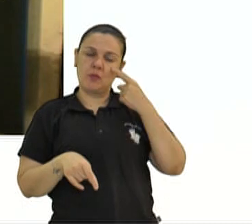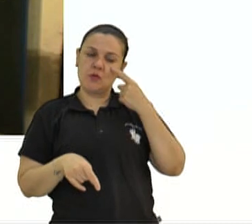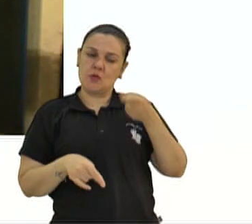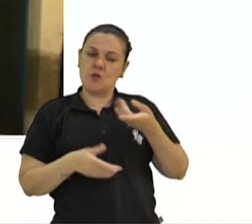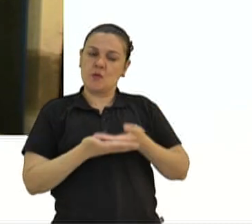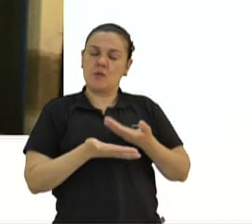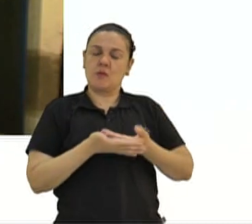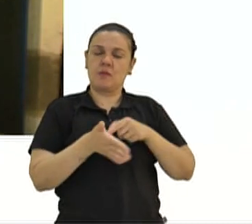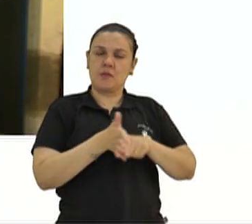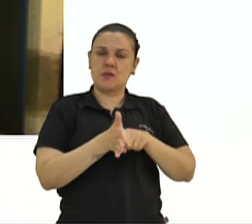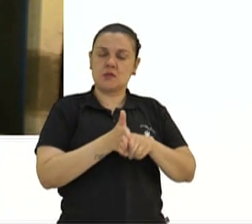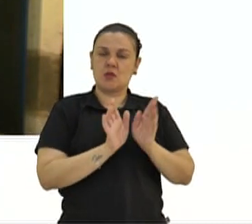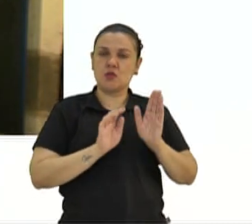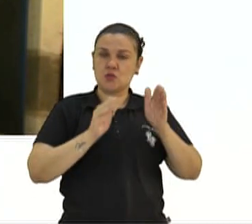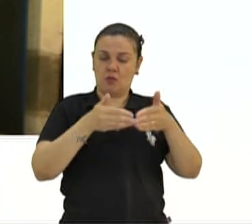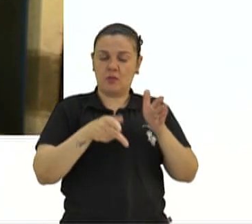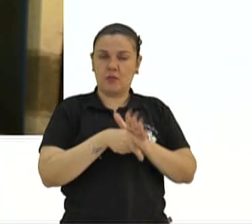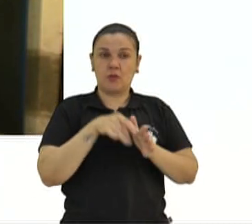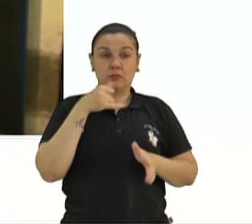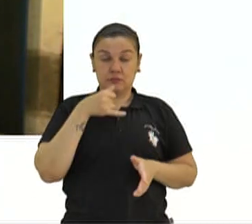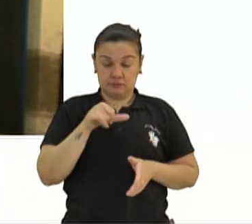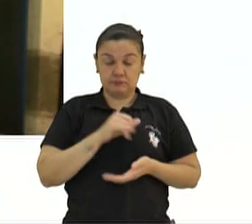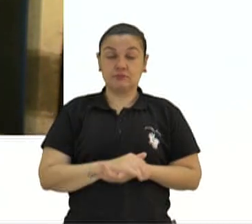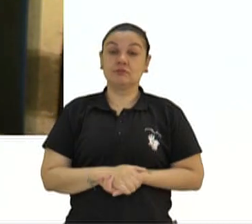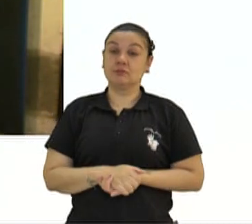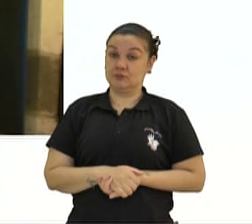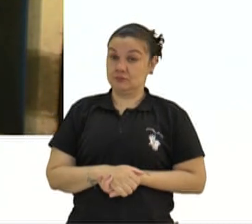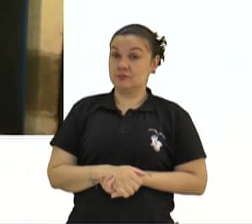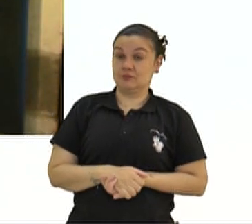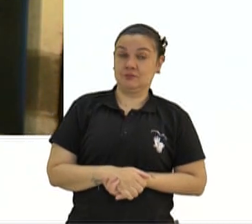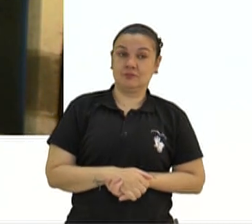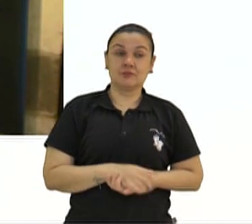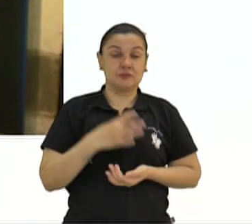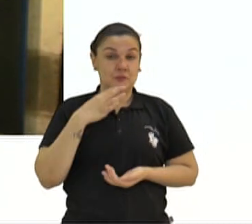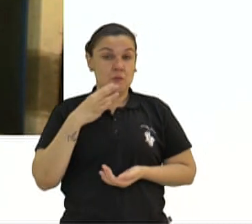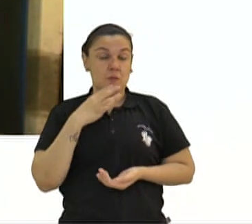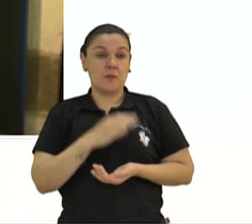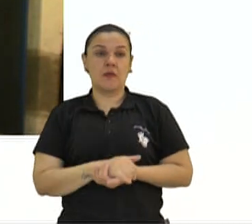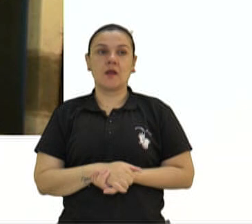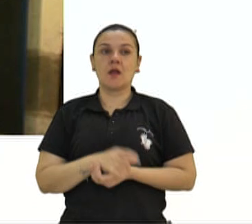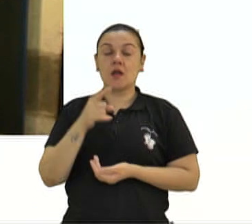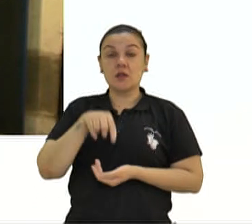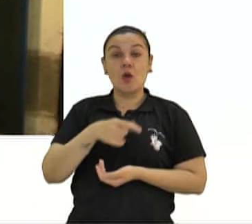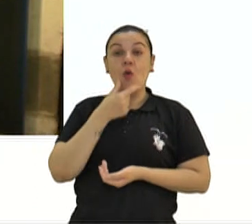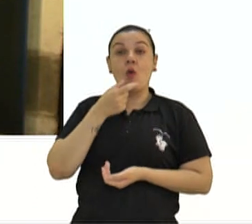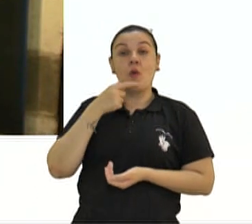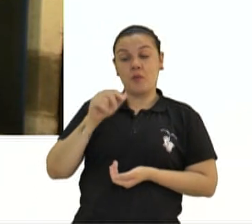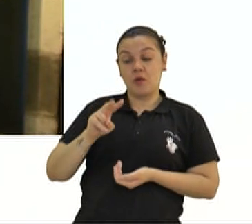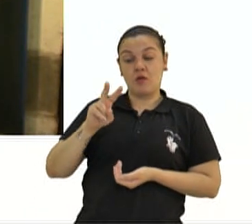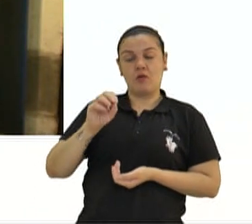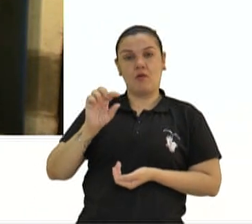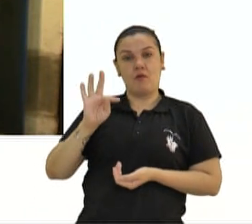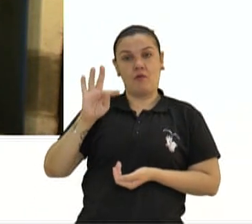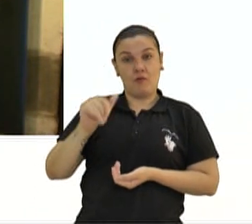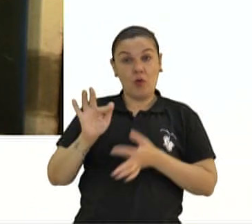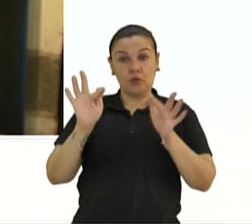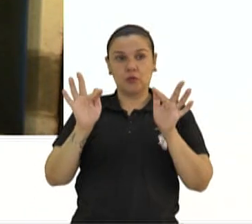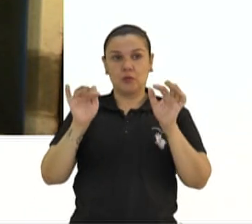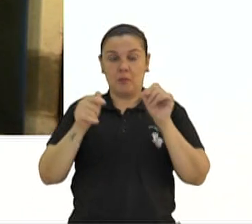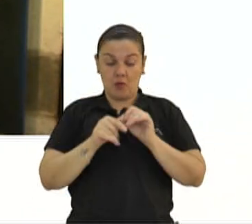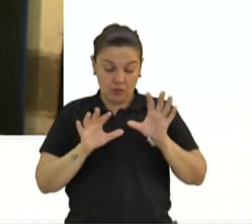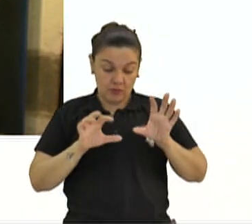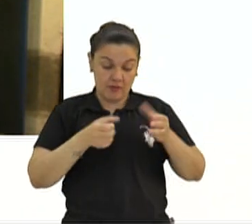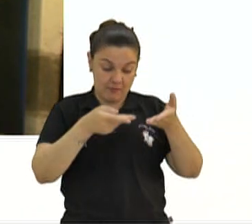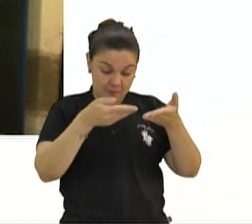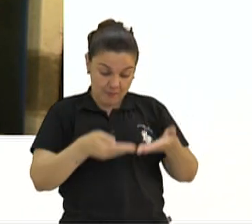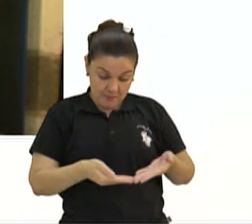mais profundamente esses fenômenos elétricos? Eu não sabia, não. É. Não sabia. Que bacana. Só que o Alessandro Volta, ele chegou num produto